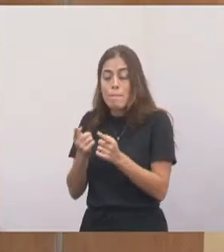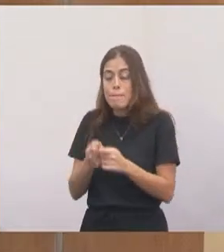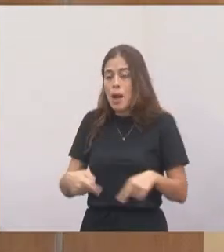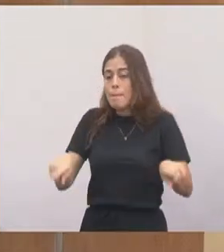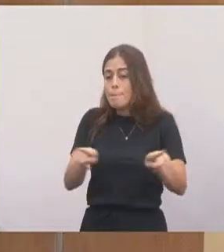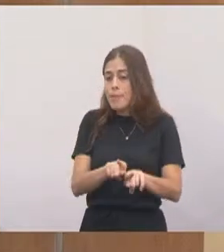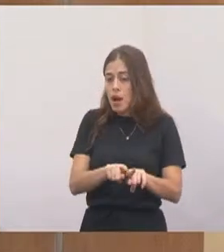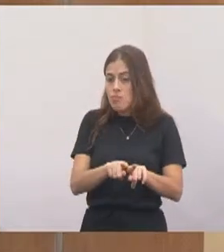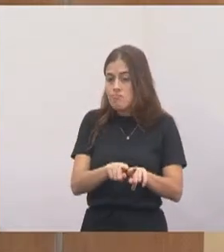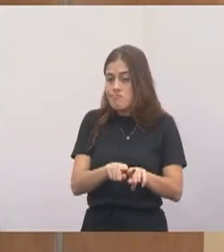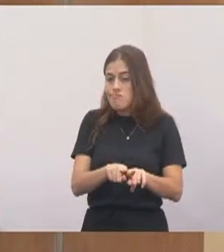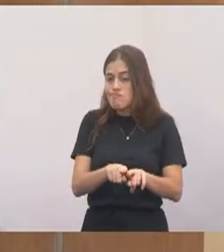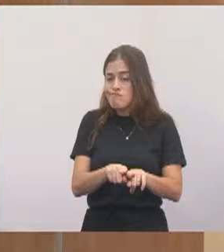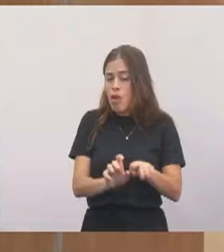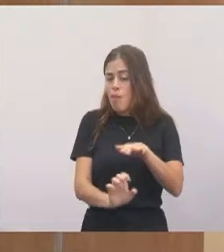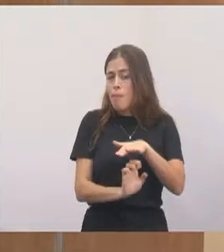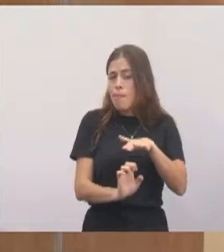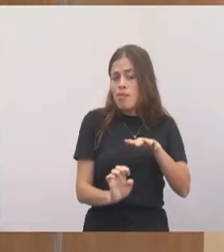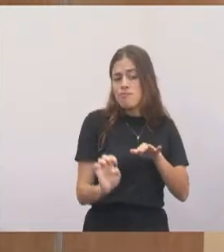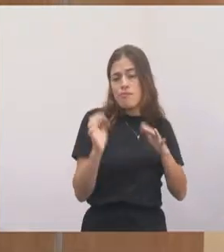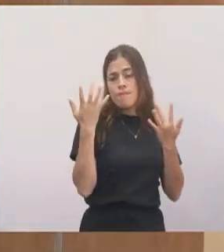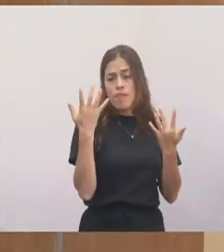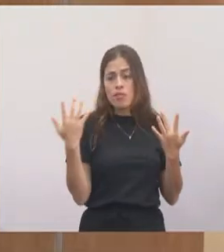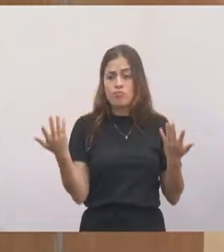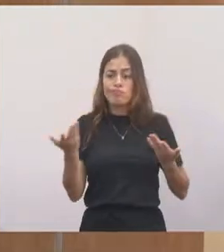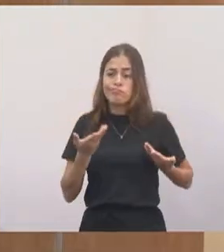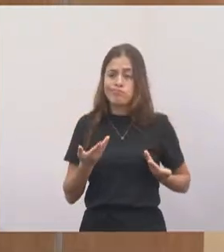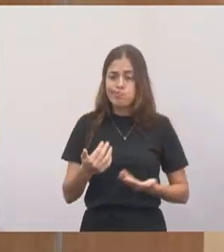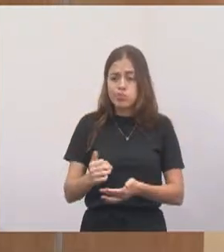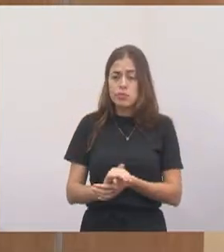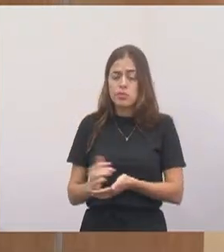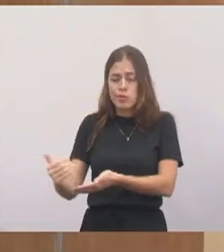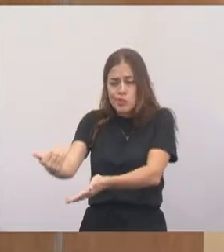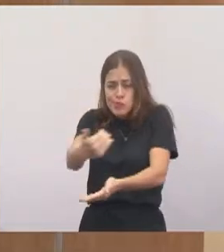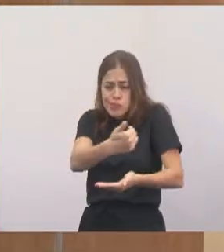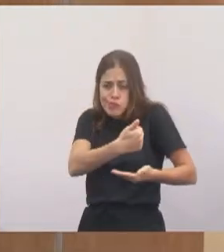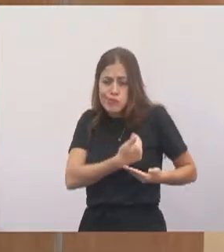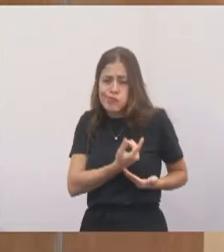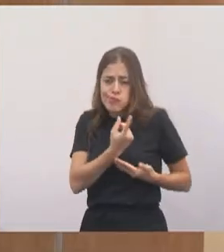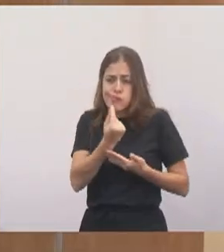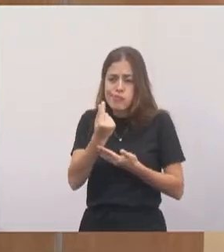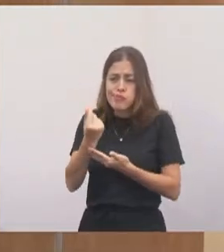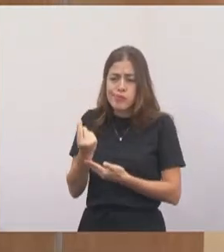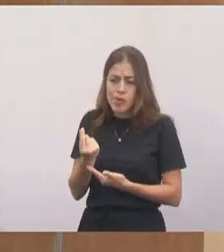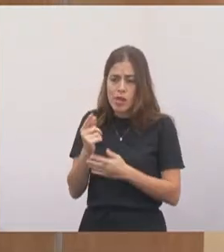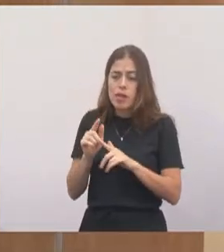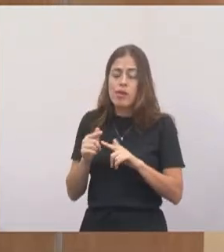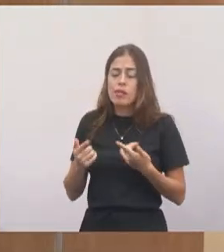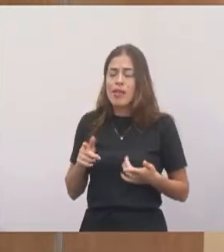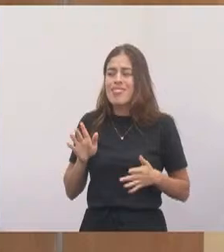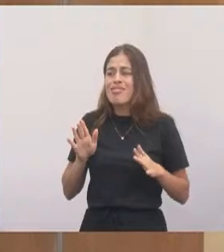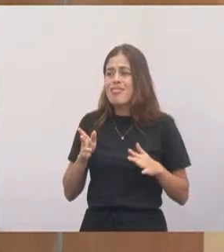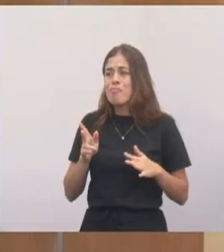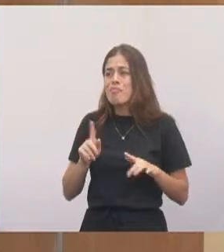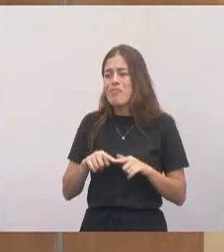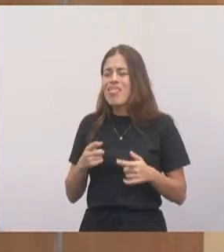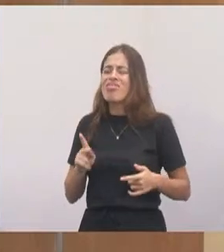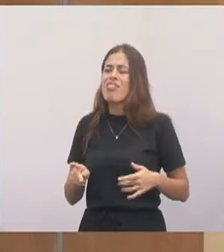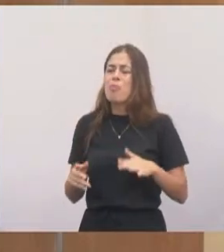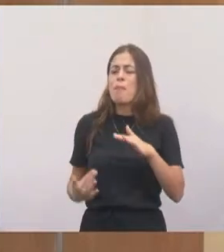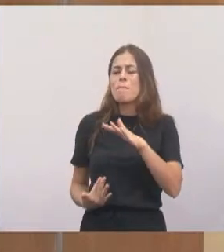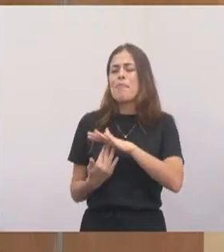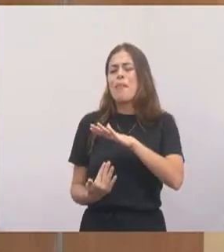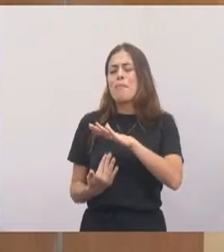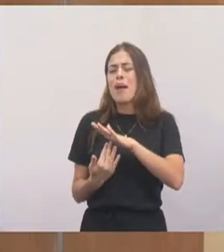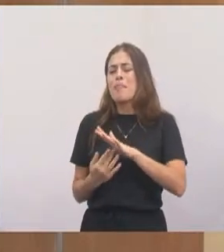parcerias corporativas e eventos de captação de recursos. Esses recursos muitas vezes são limitados e insuficientes